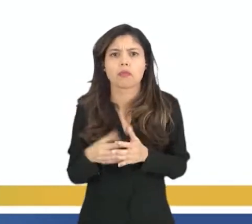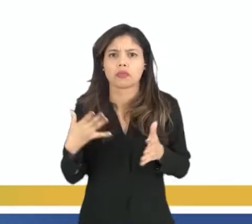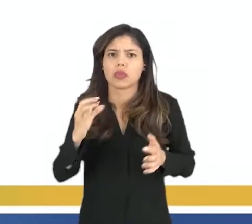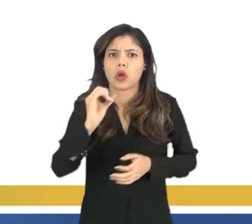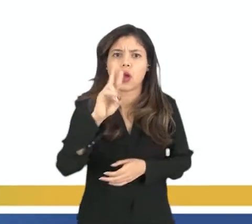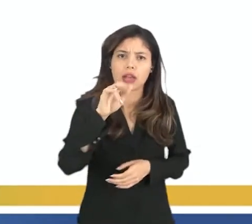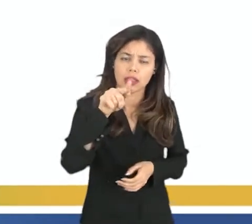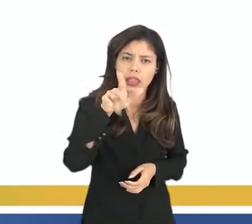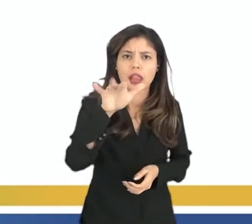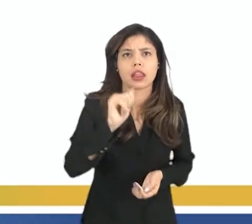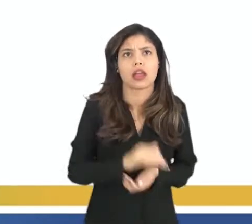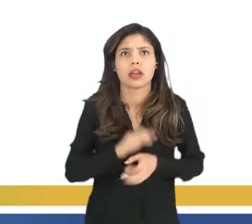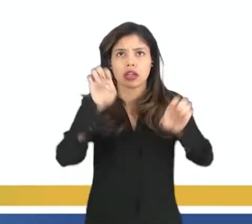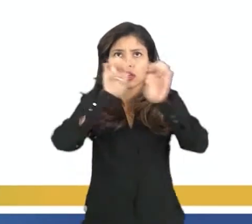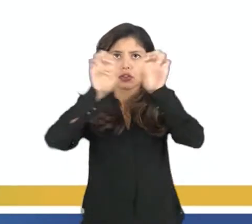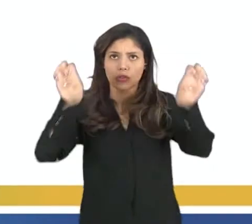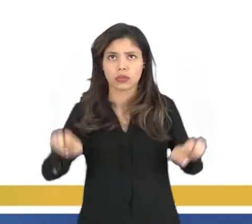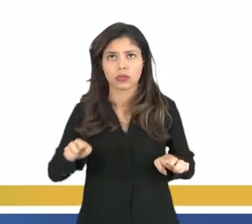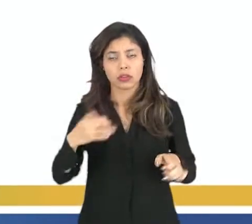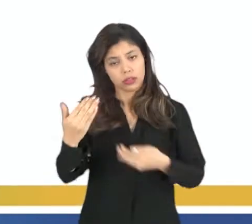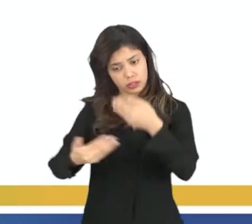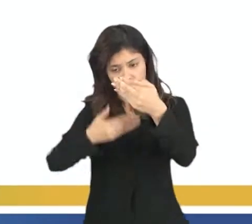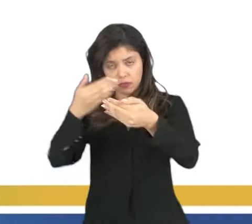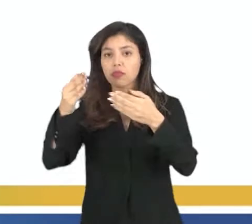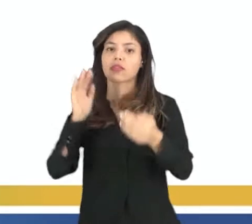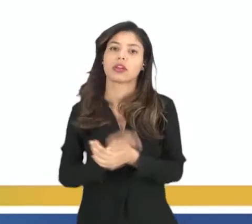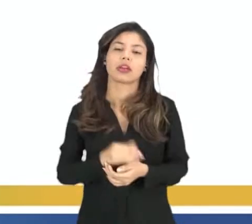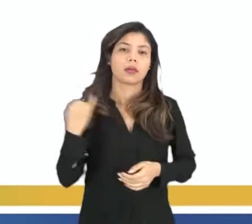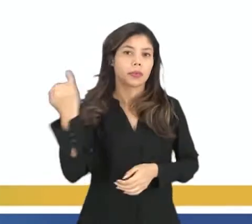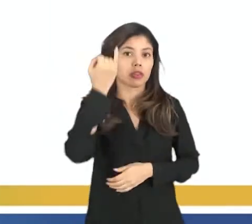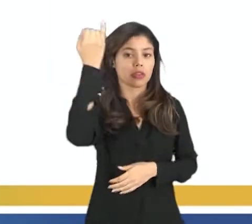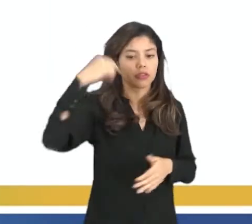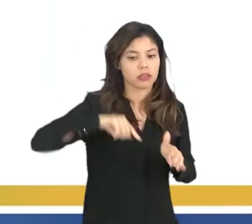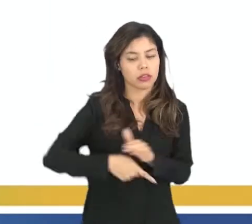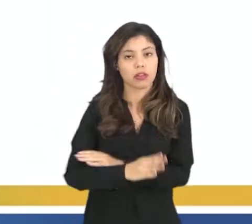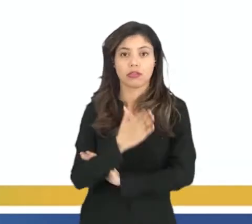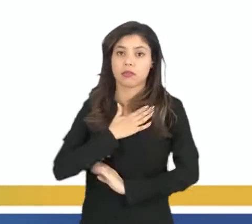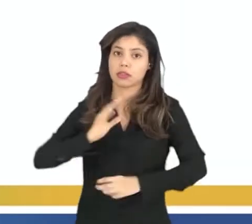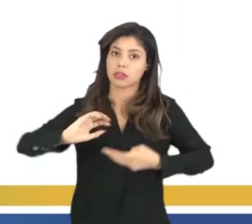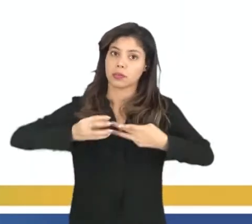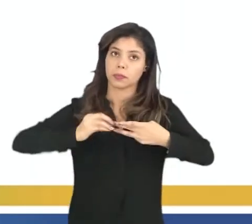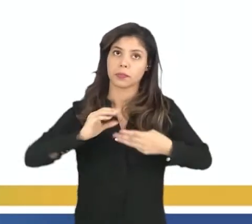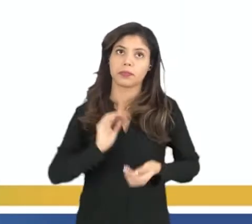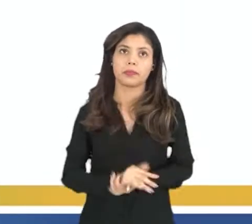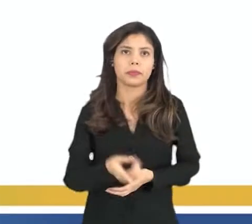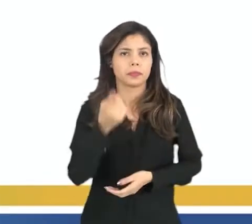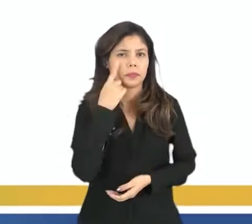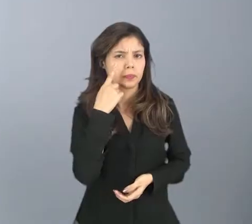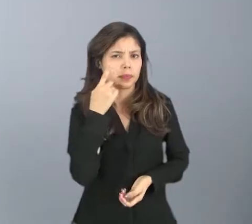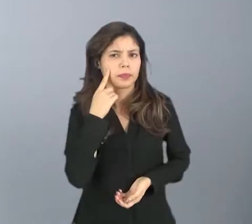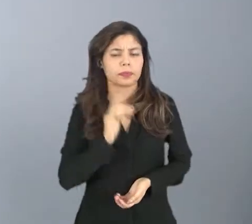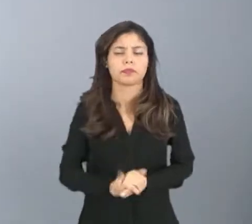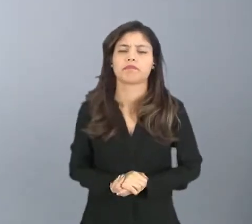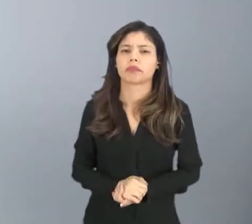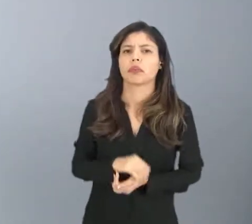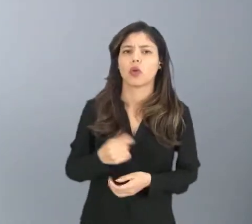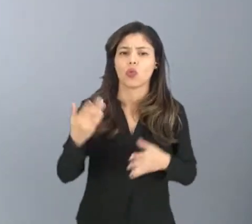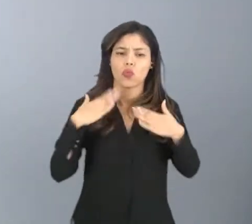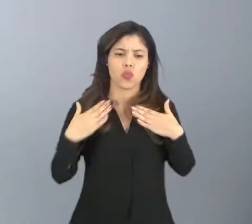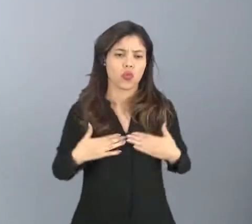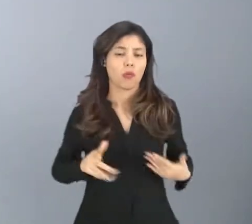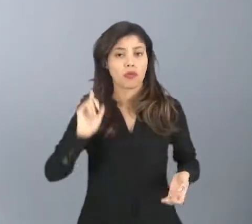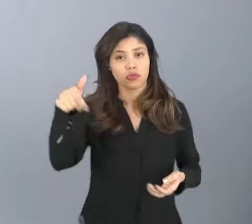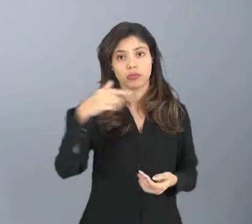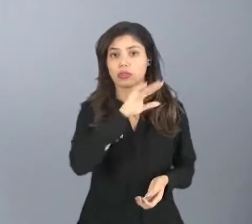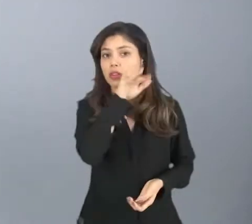organelas, que são estruturas que vão desempenhar funções específicas dentro da minha célula. a gente tem que pensar o seguinte, o nosso corpo, o corpo dos